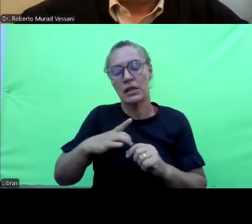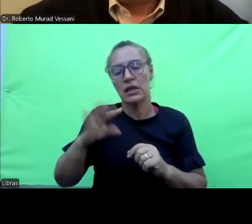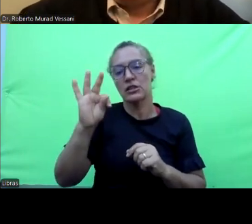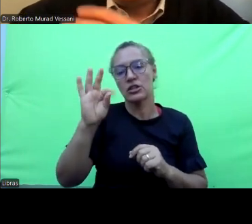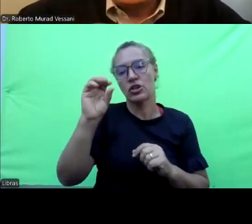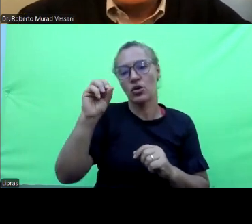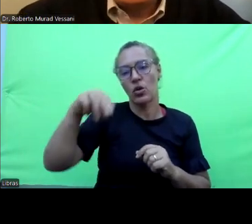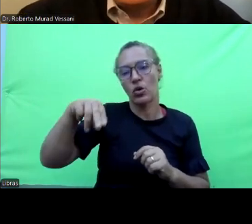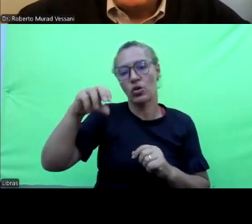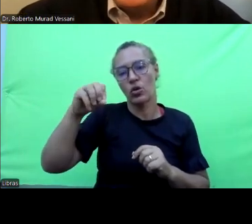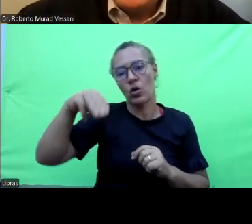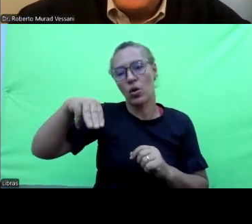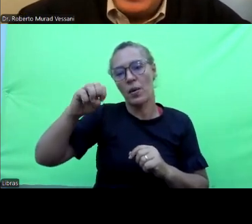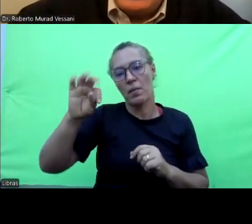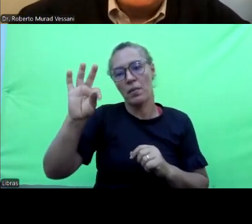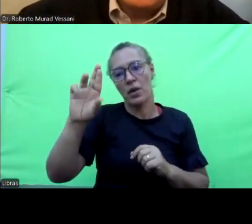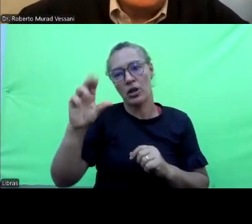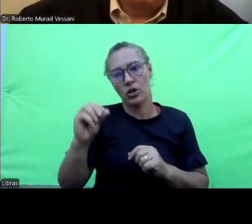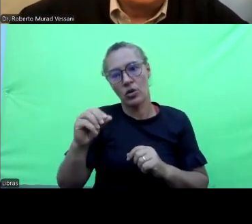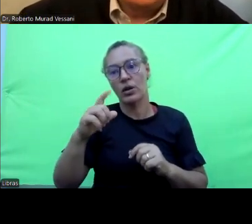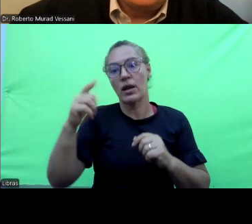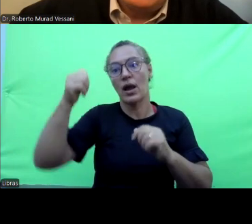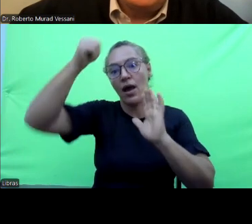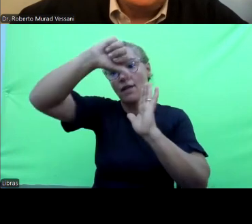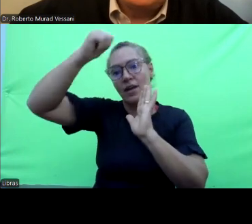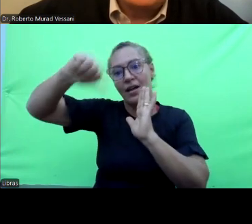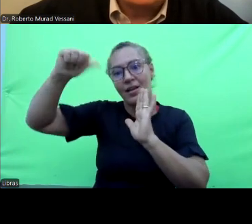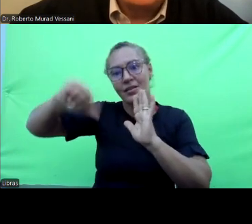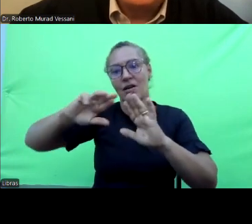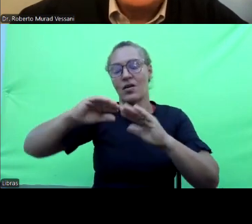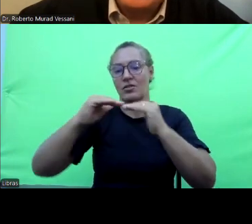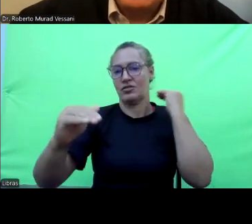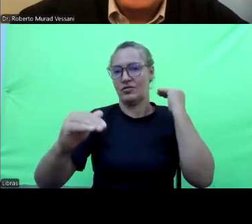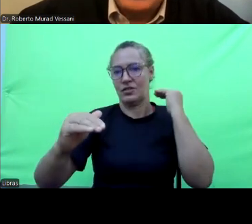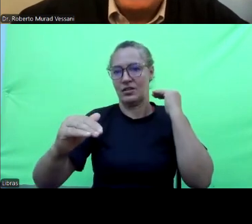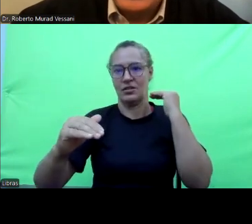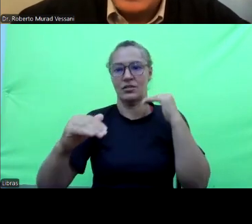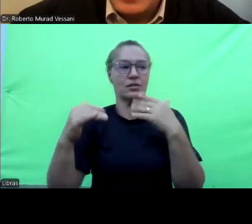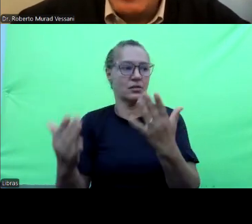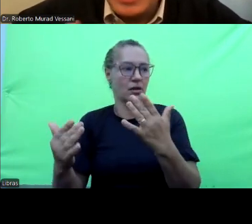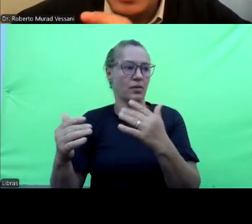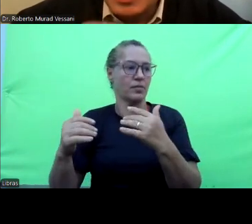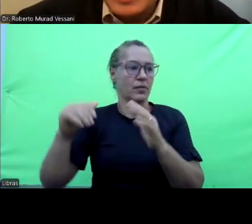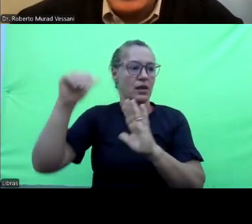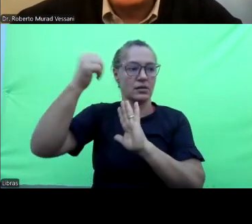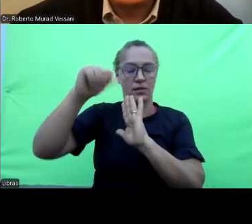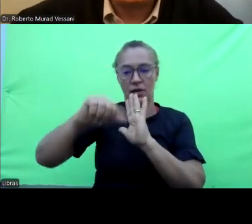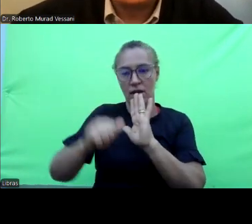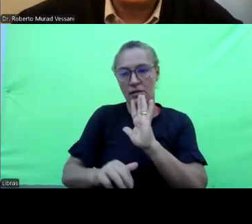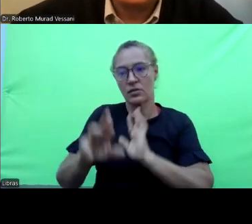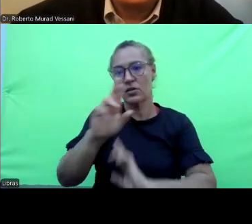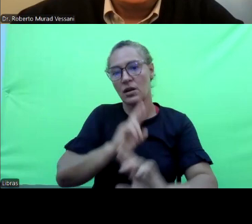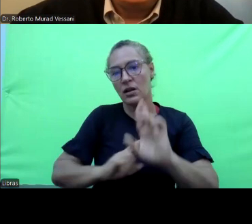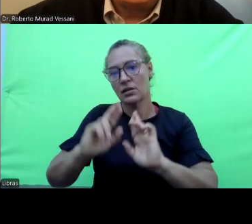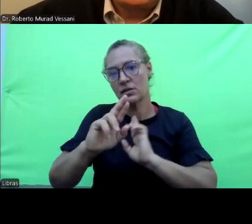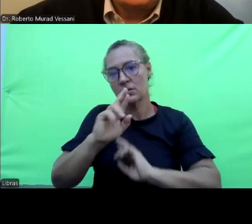e ele acaba tendo uma medida diferente, né? Essas medidas entre os aparelhos, elas têm uma relação entre elas, mas não